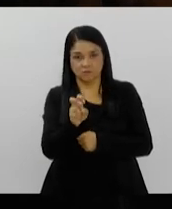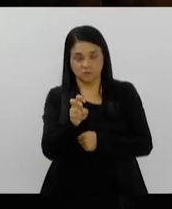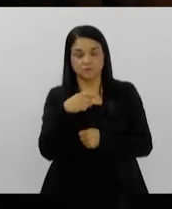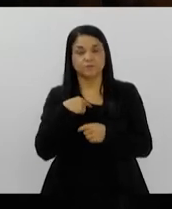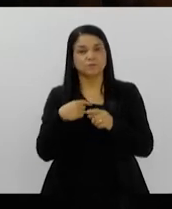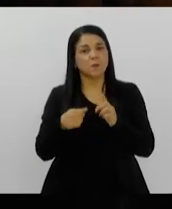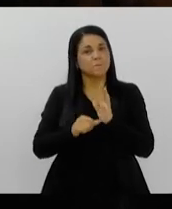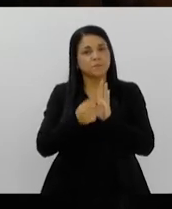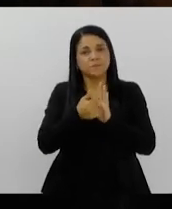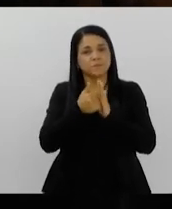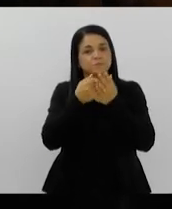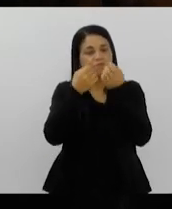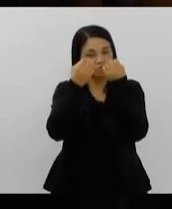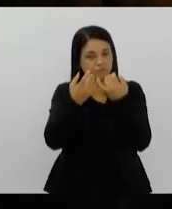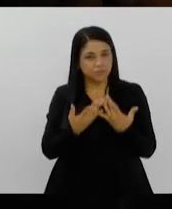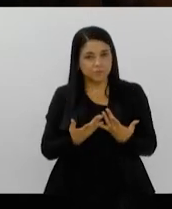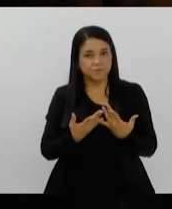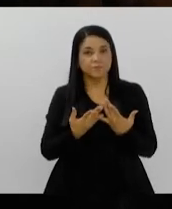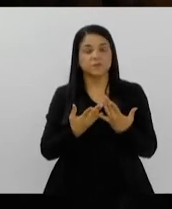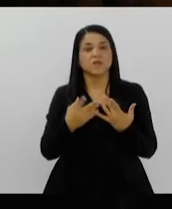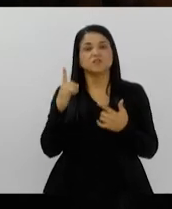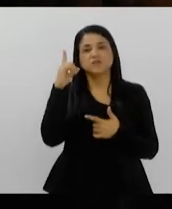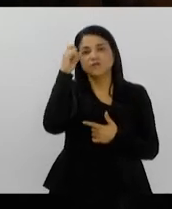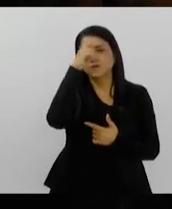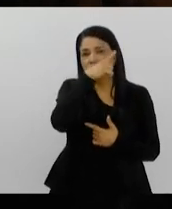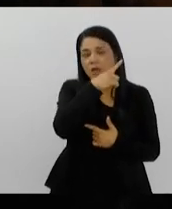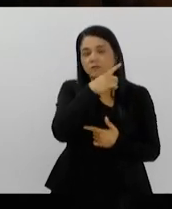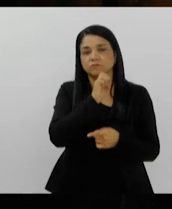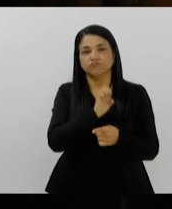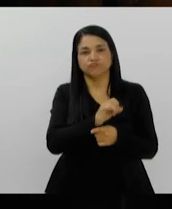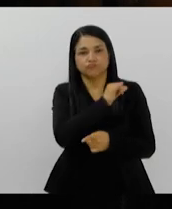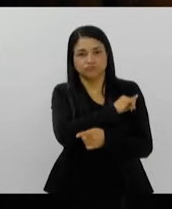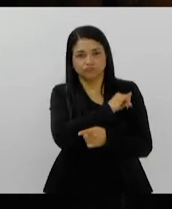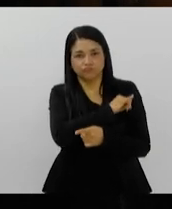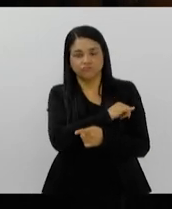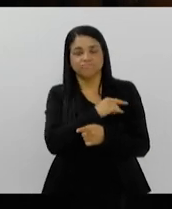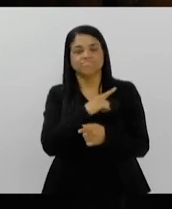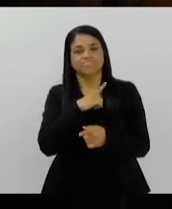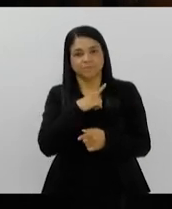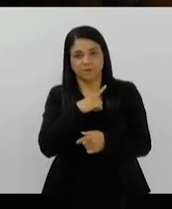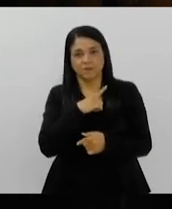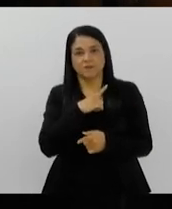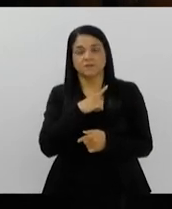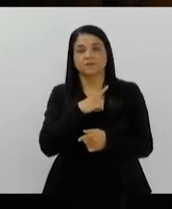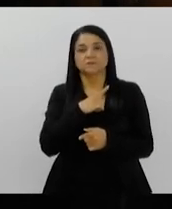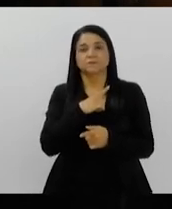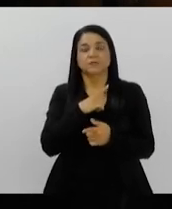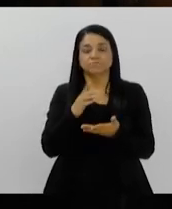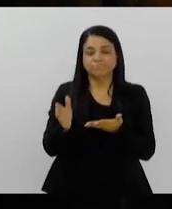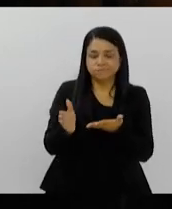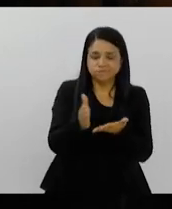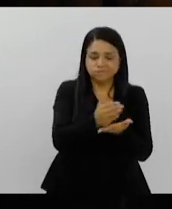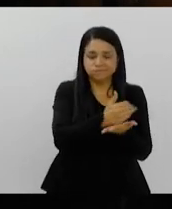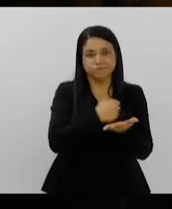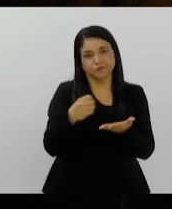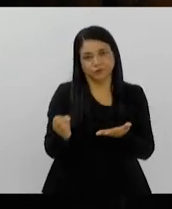a dificuldade que o Estado do Rio de Janeiro continua enfrentando para gerar novas receitas e para